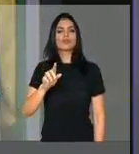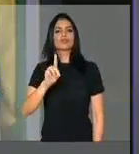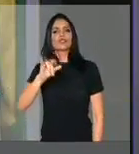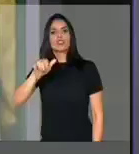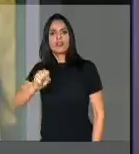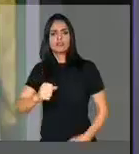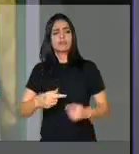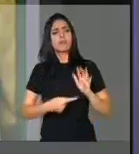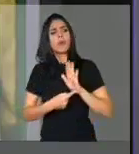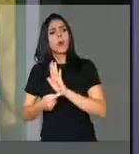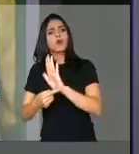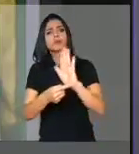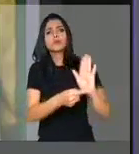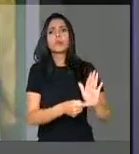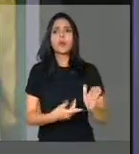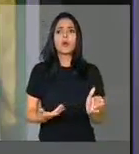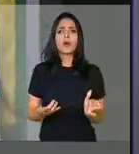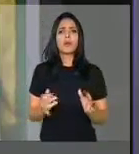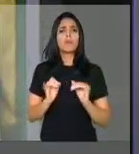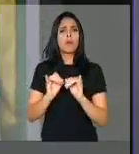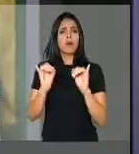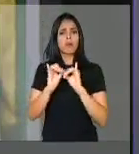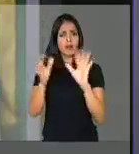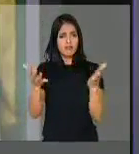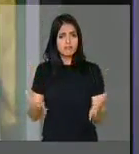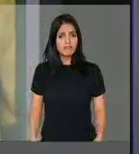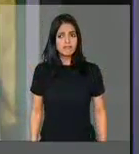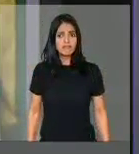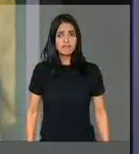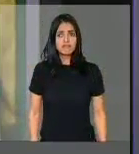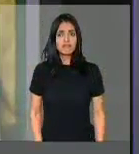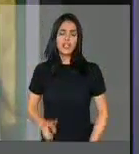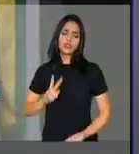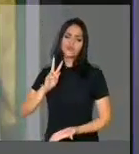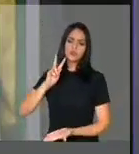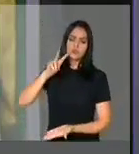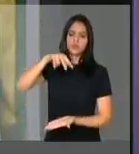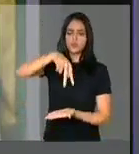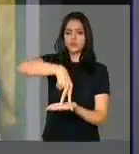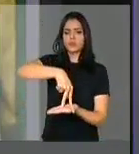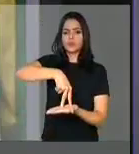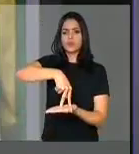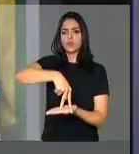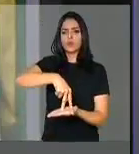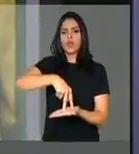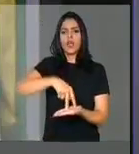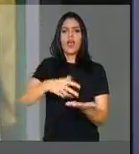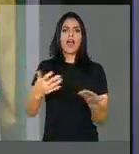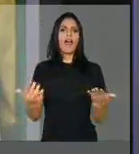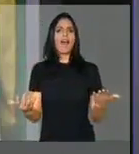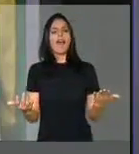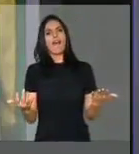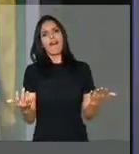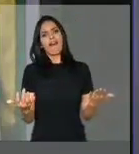demonstração boba, subiu na plataforma e fez com que